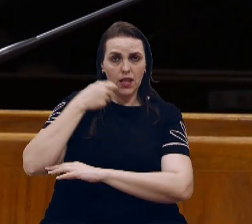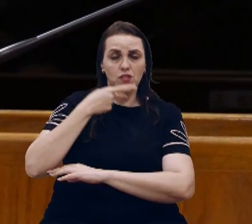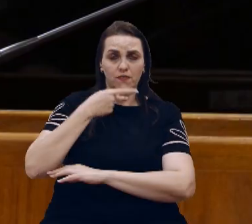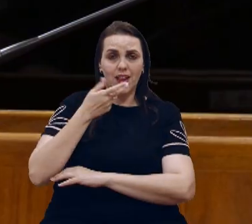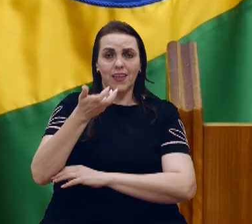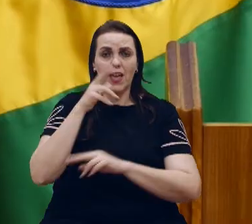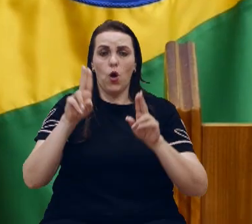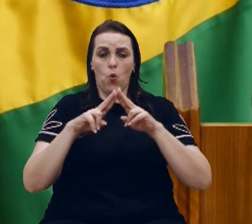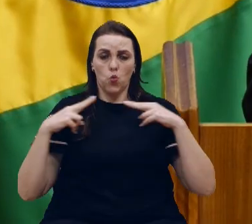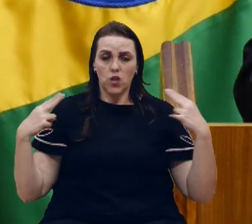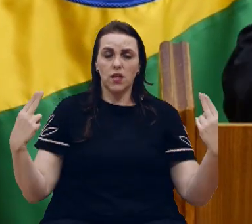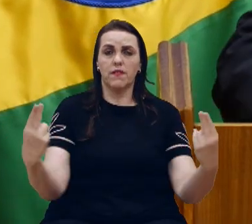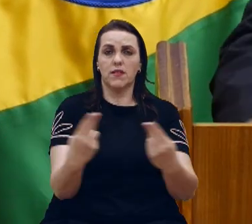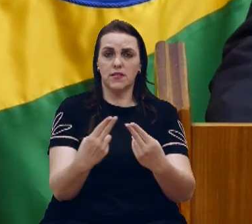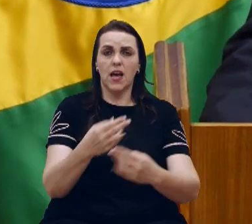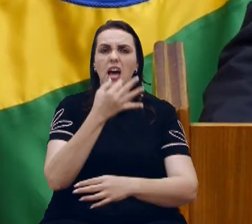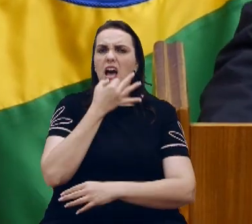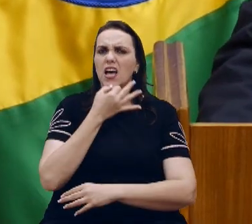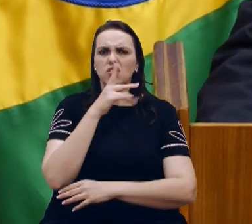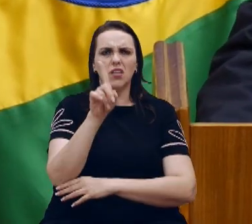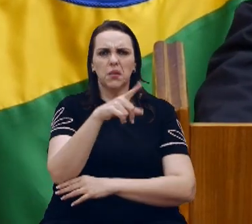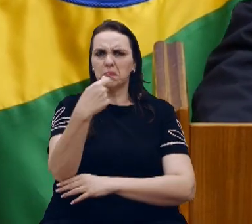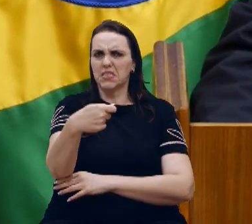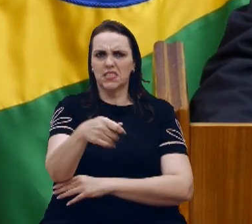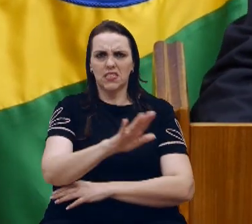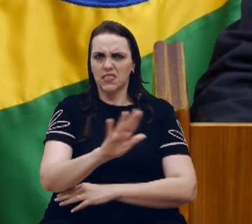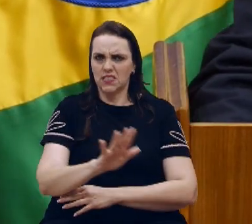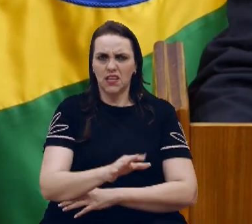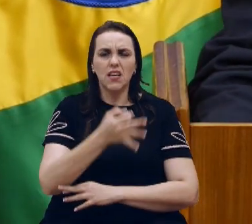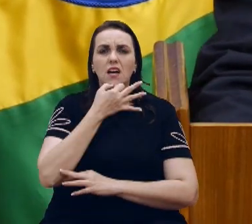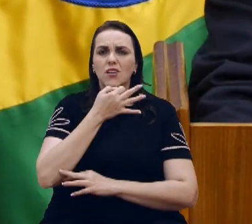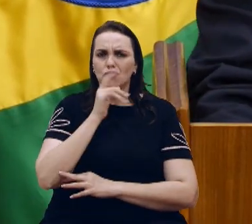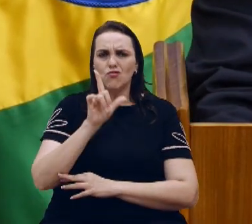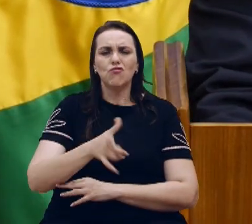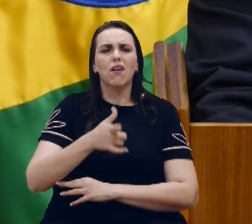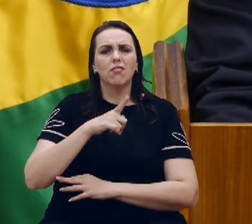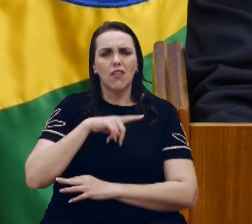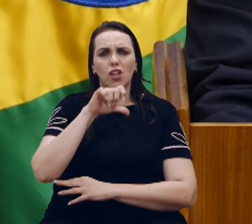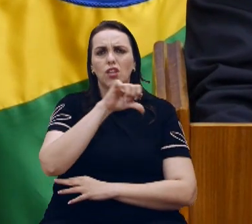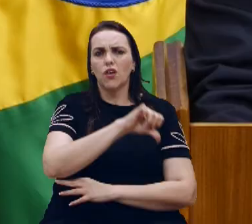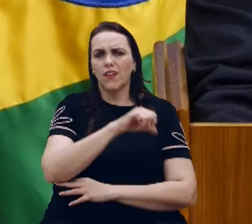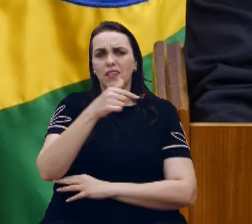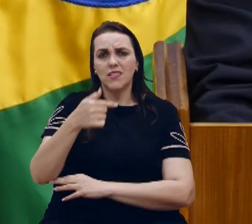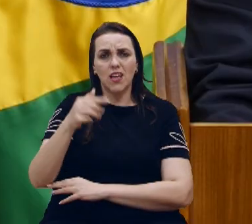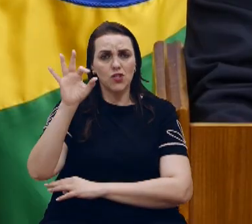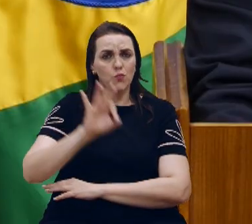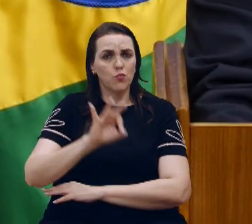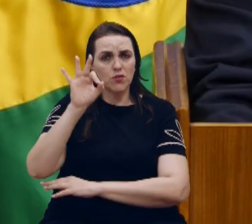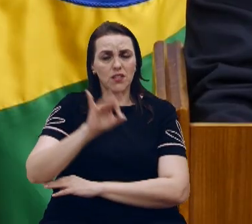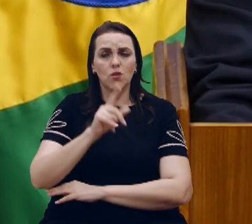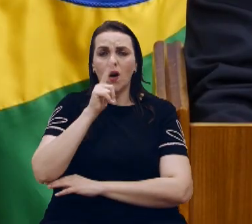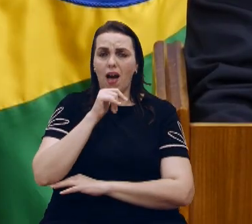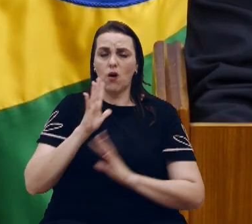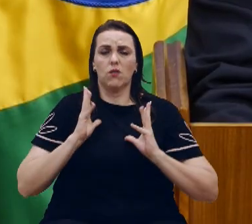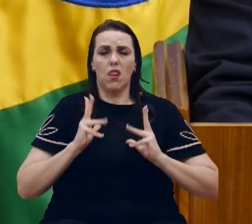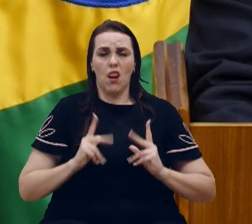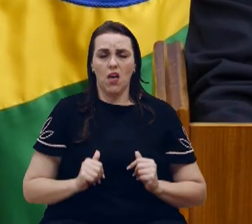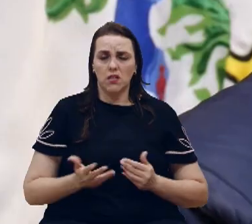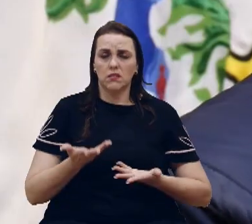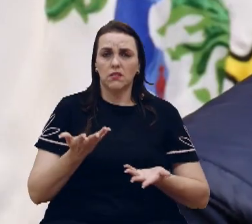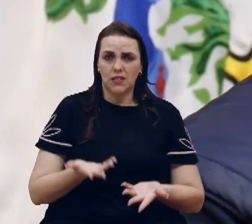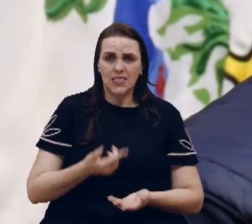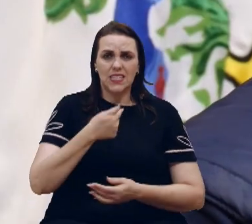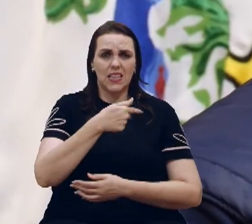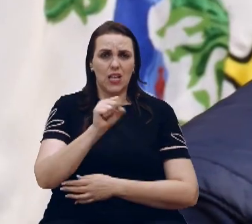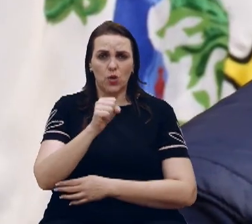universalizar, Caxias do Sul não precisa disso. Caxias do Sul já tem 97% de água tratada, já tem